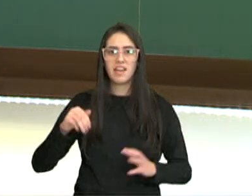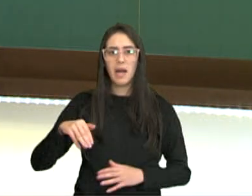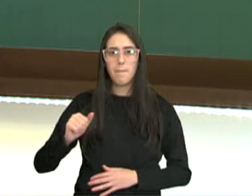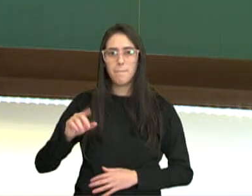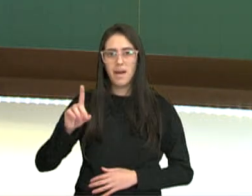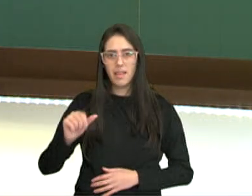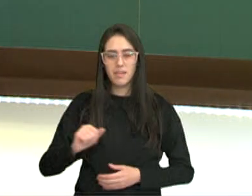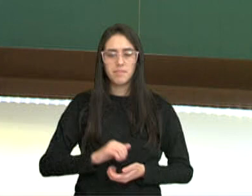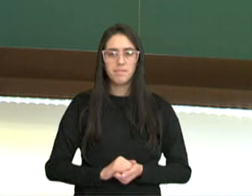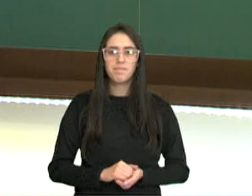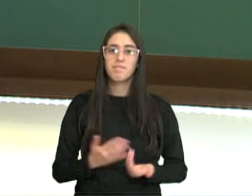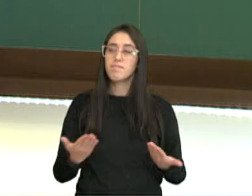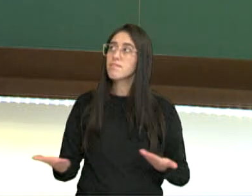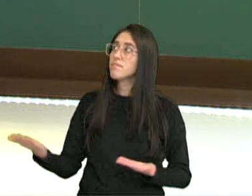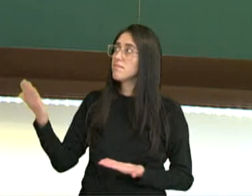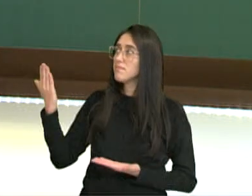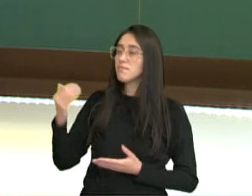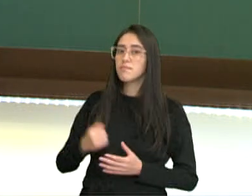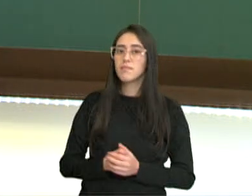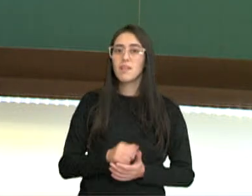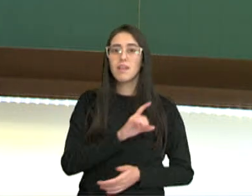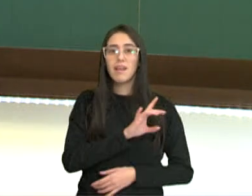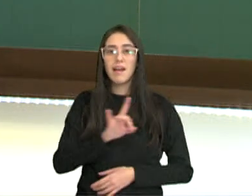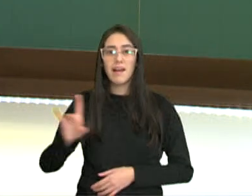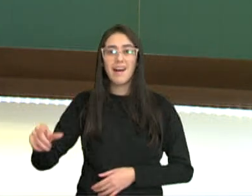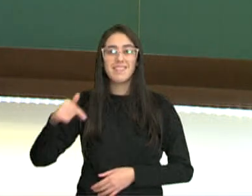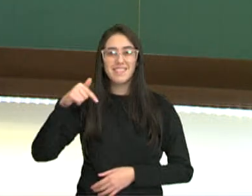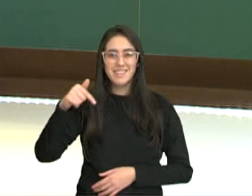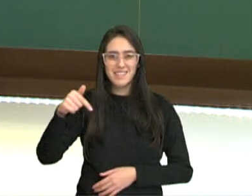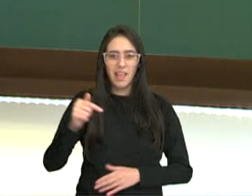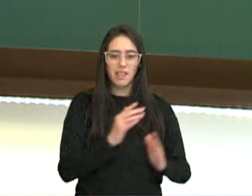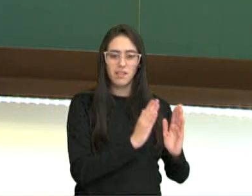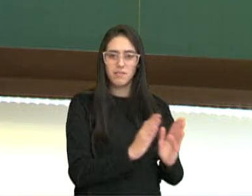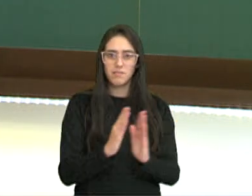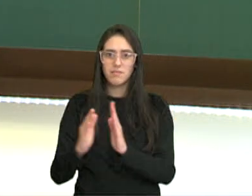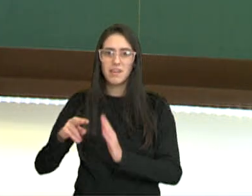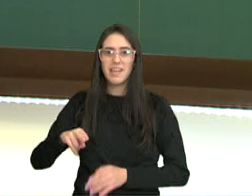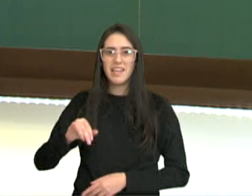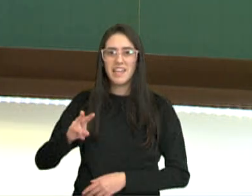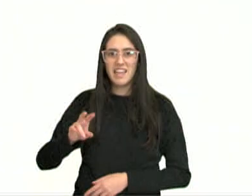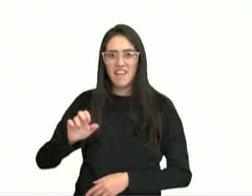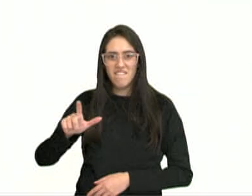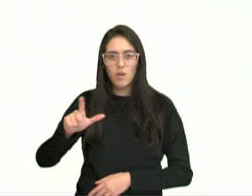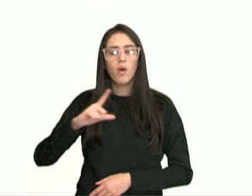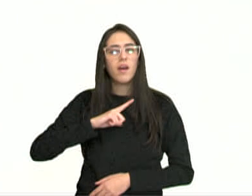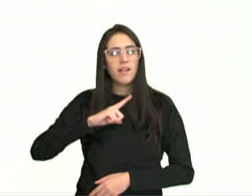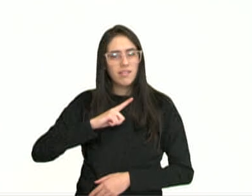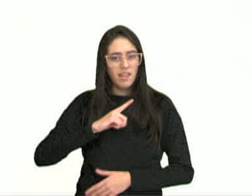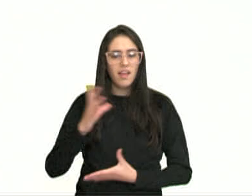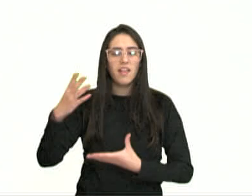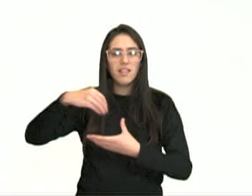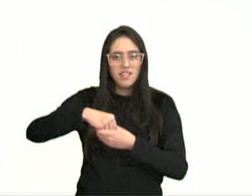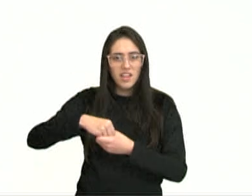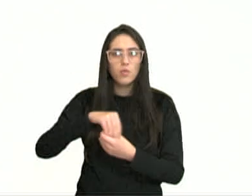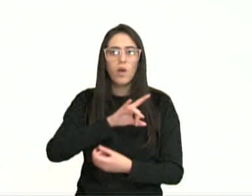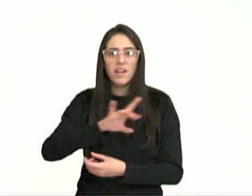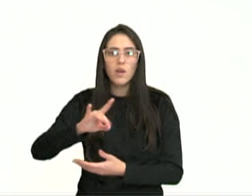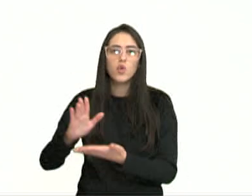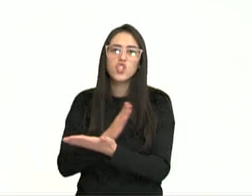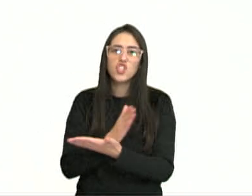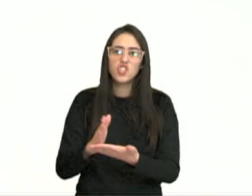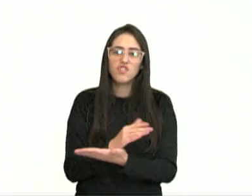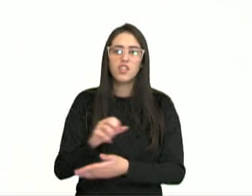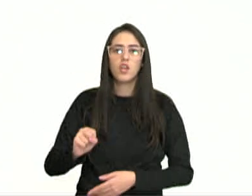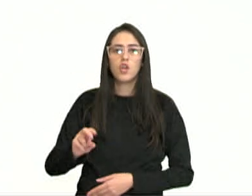Então, os subníveis de energia. Cada uma das 7 camadas ou níveis de energia são subdivididos em subníveis, que